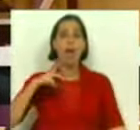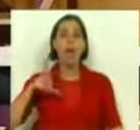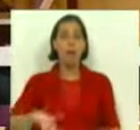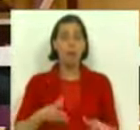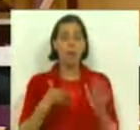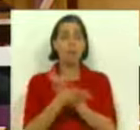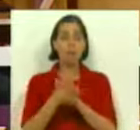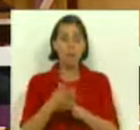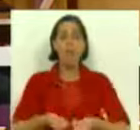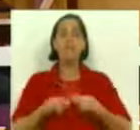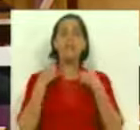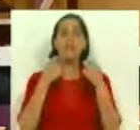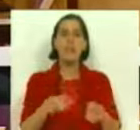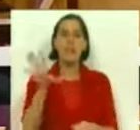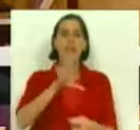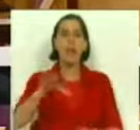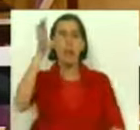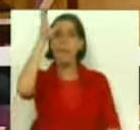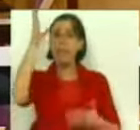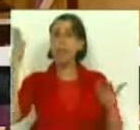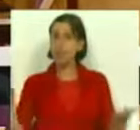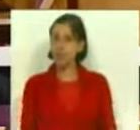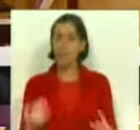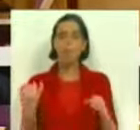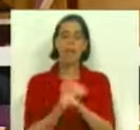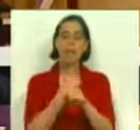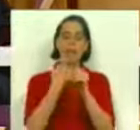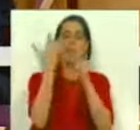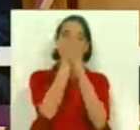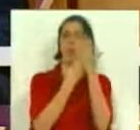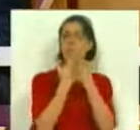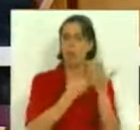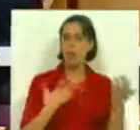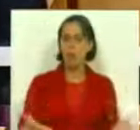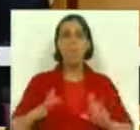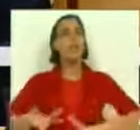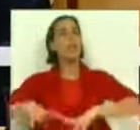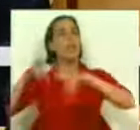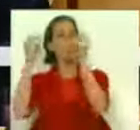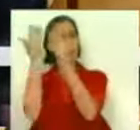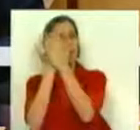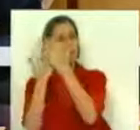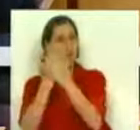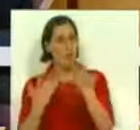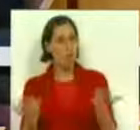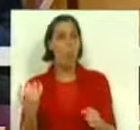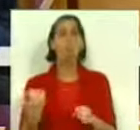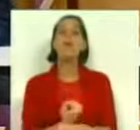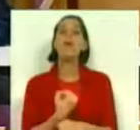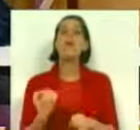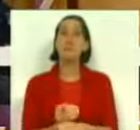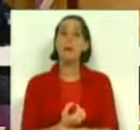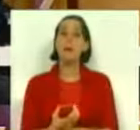empregam, incentivar de forma inteligente a atividade económica, o crescimento económico e o